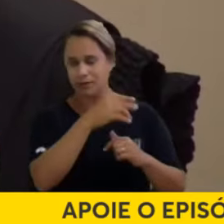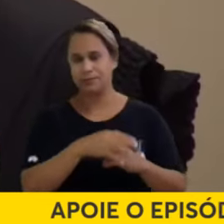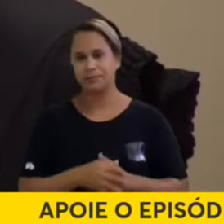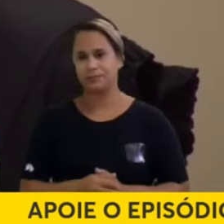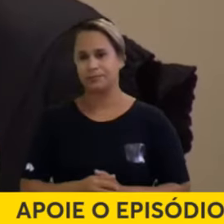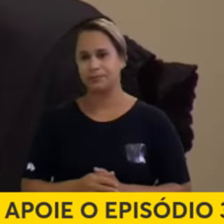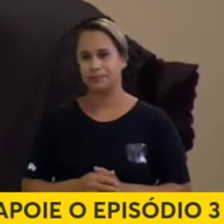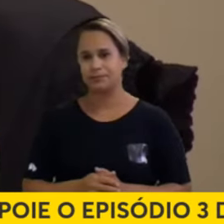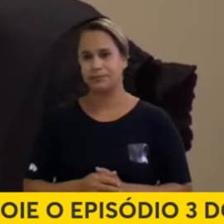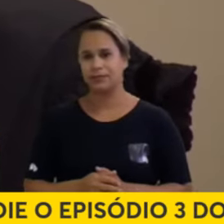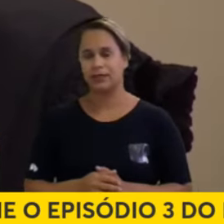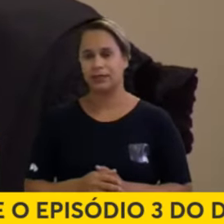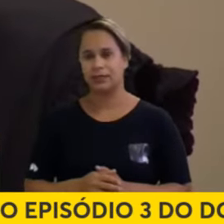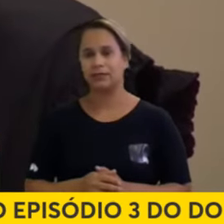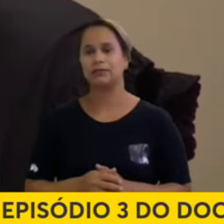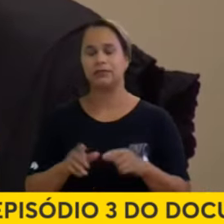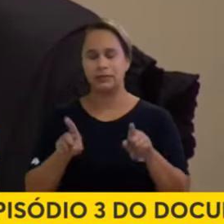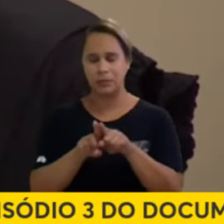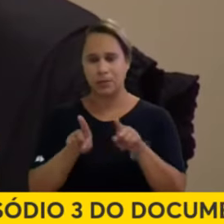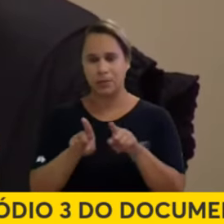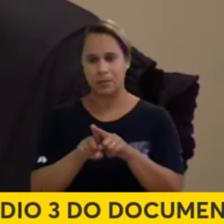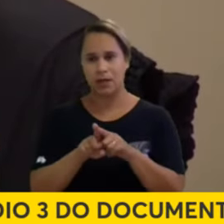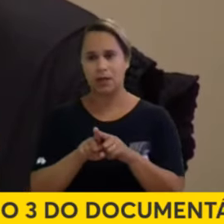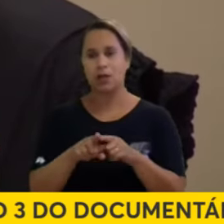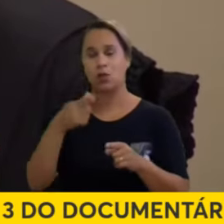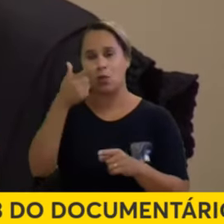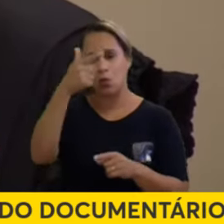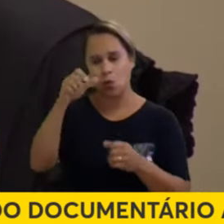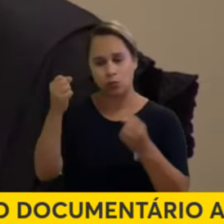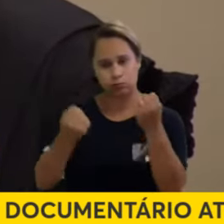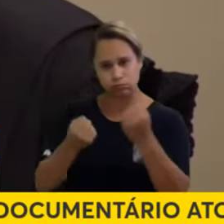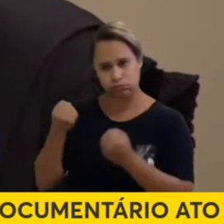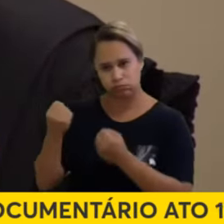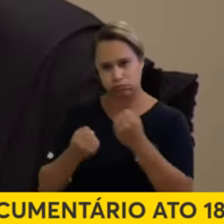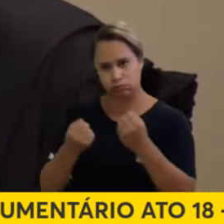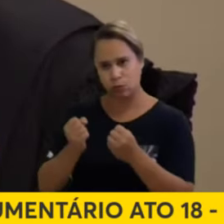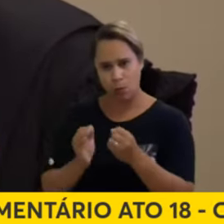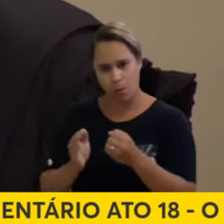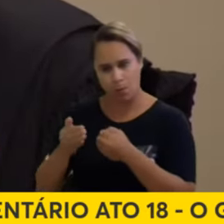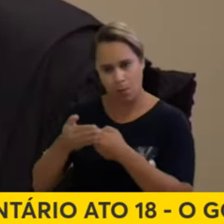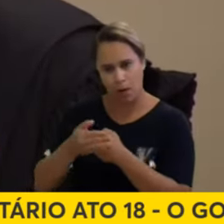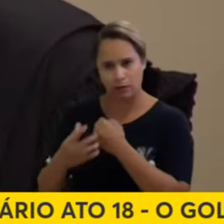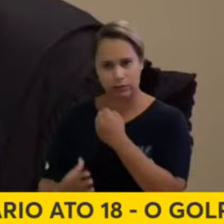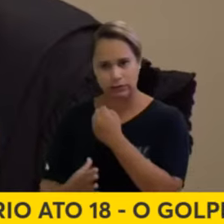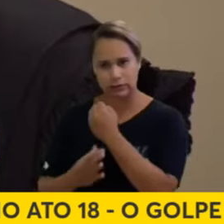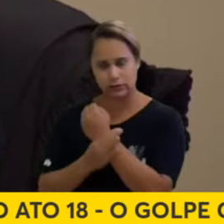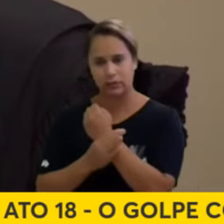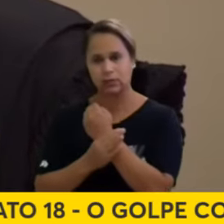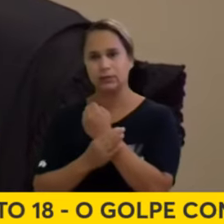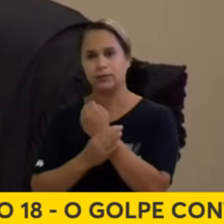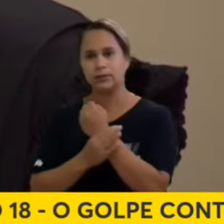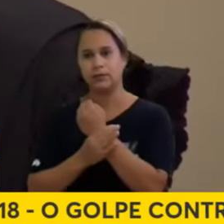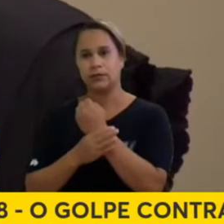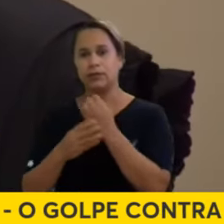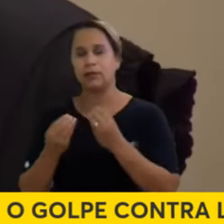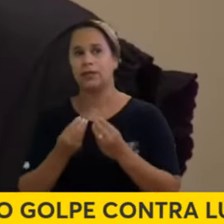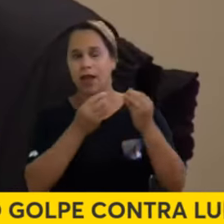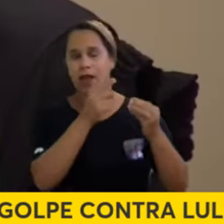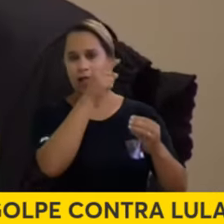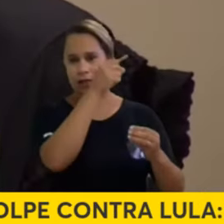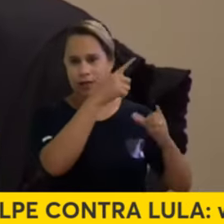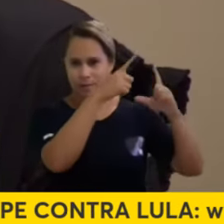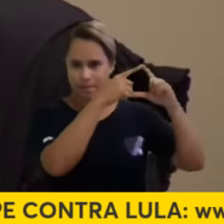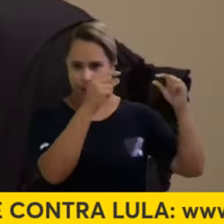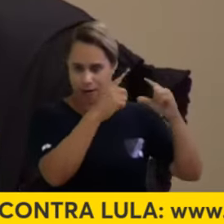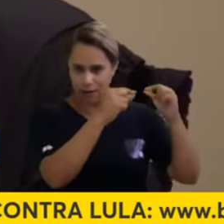entregue e retirado em Brasília do mesmo modo o veículo blindado adquirido pelo podemos foi entregue na sede do partido em Brasília a